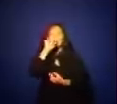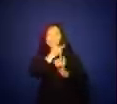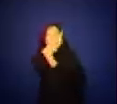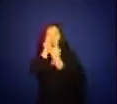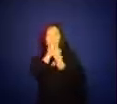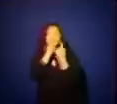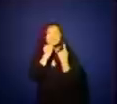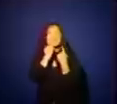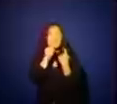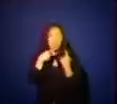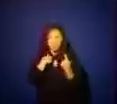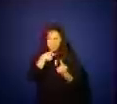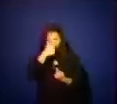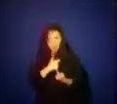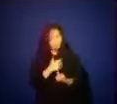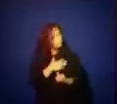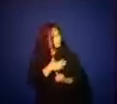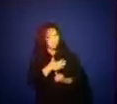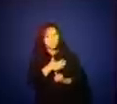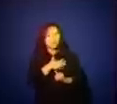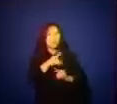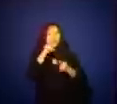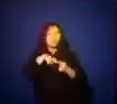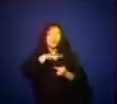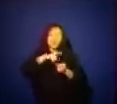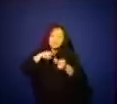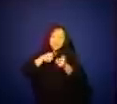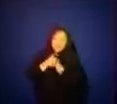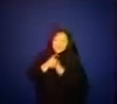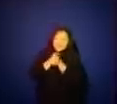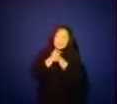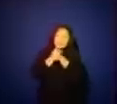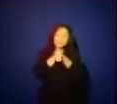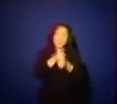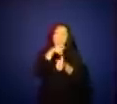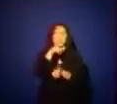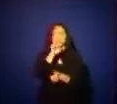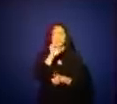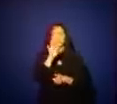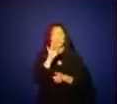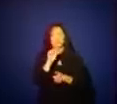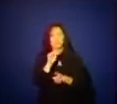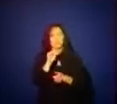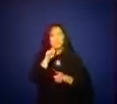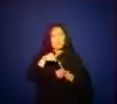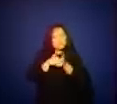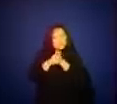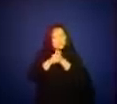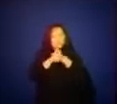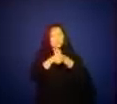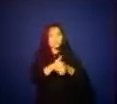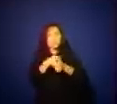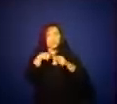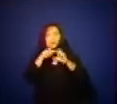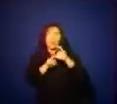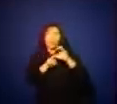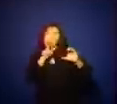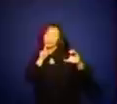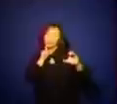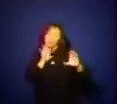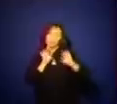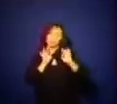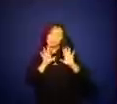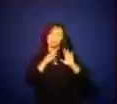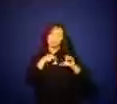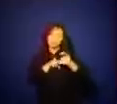no fim das contas ele segue a meta ele tem um conjunto de instrumentos disponíveis e tem autonomia operacional dentro desses